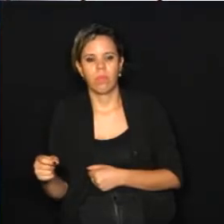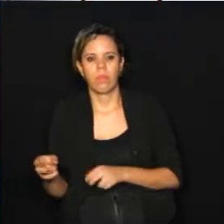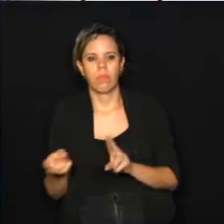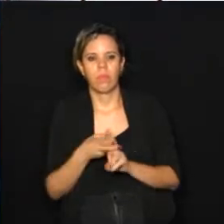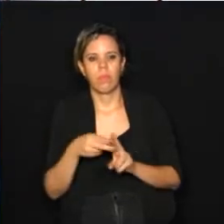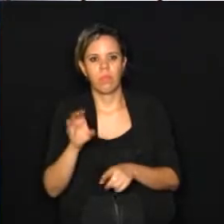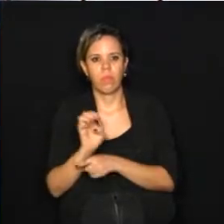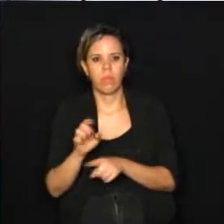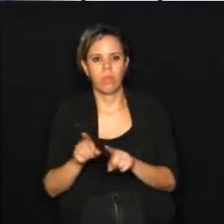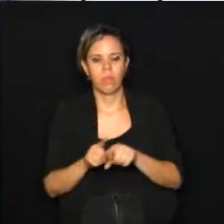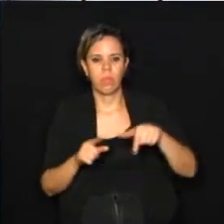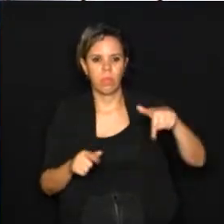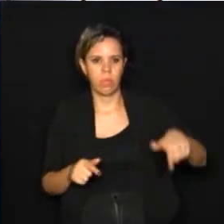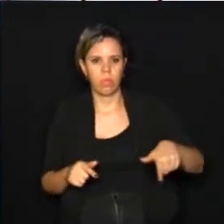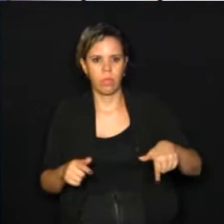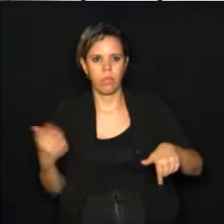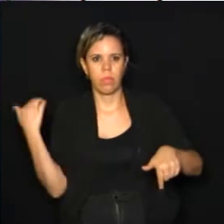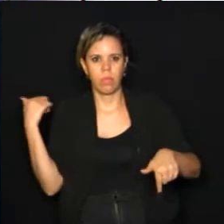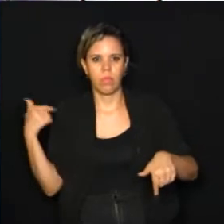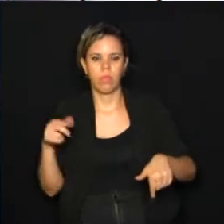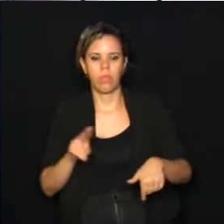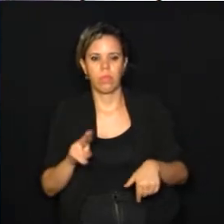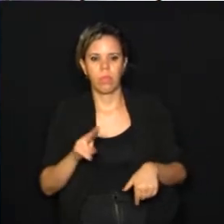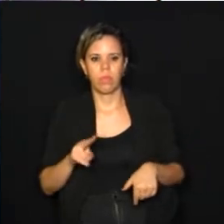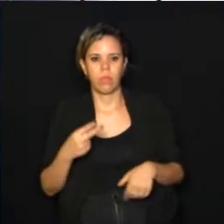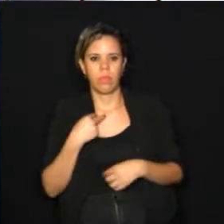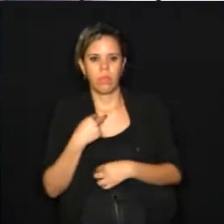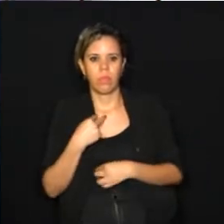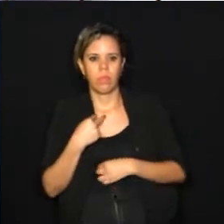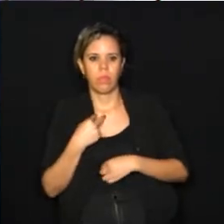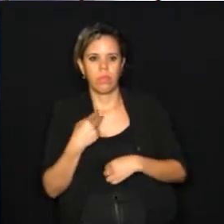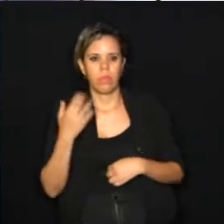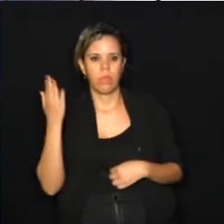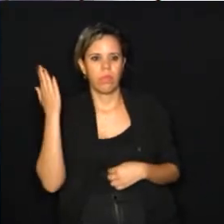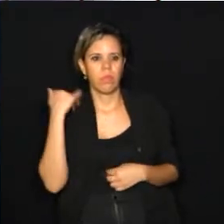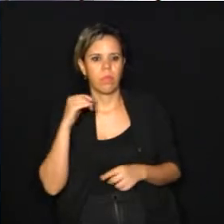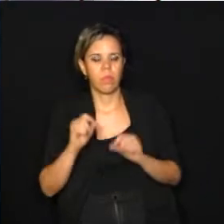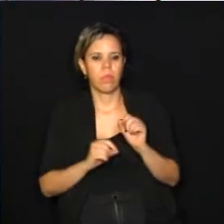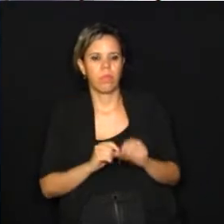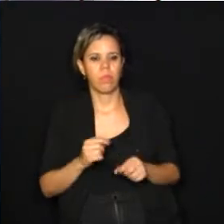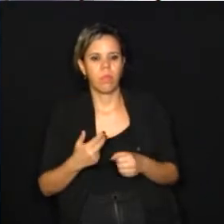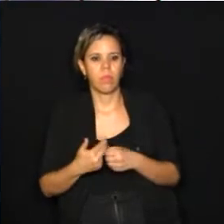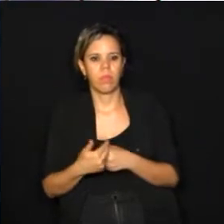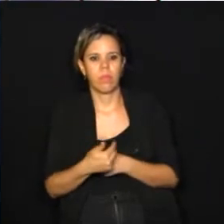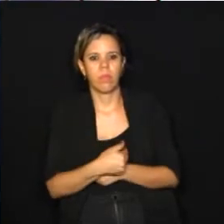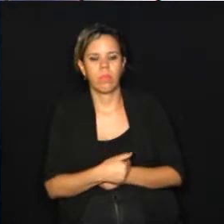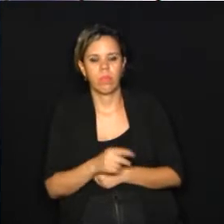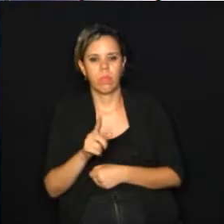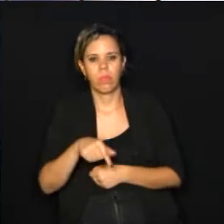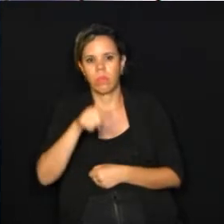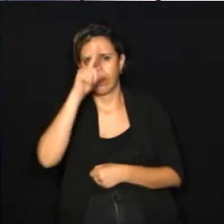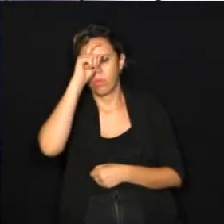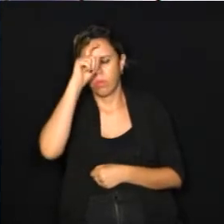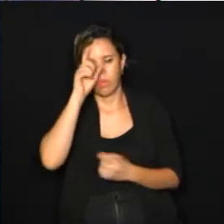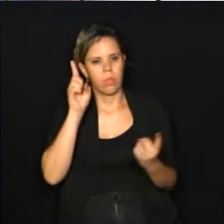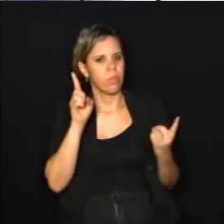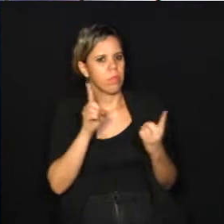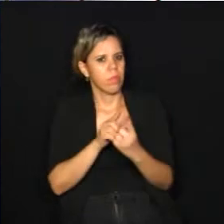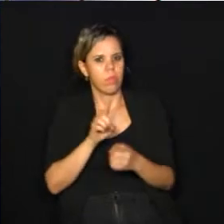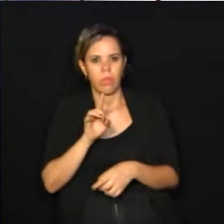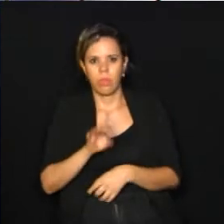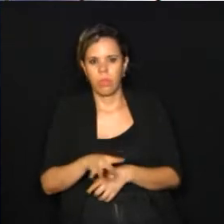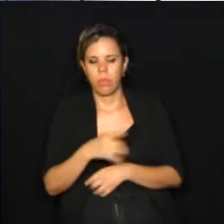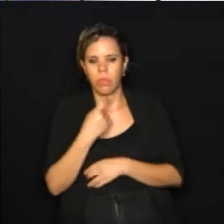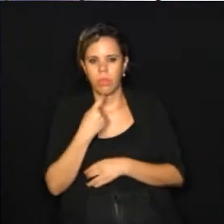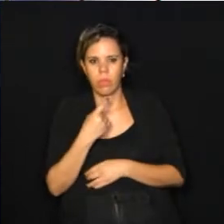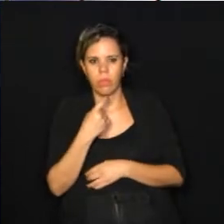leitos disponíveis, dos quais 7 ocupados. A gente sabe que o HC da Unicamp é um hospital que não atende apenas